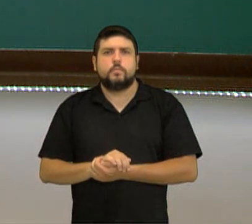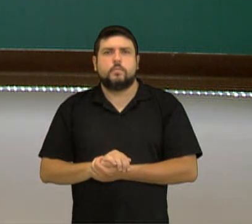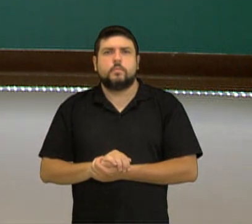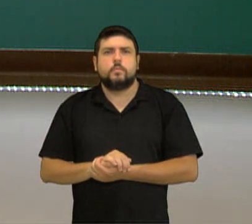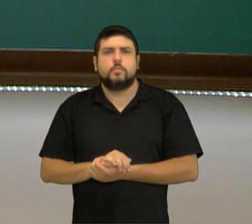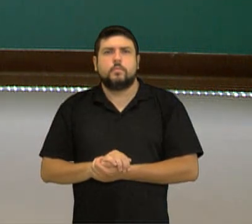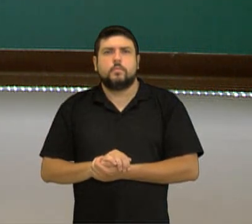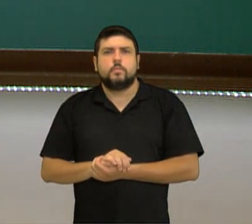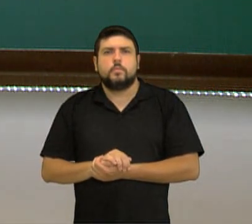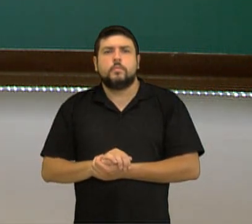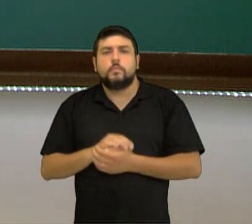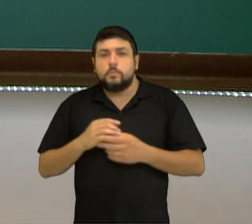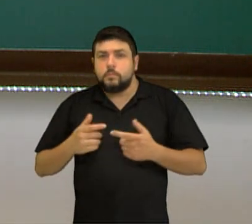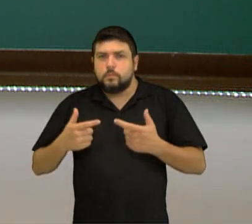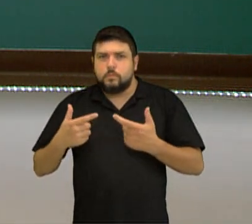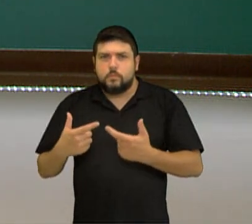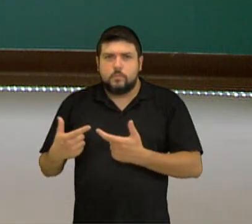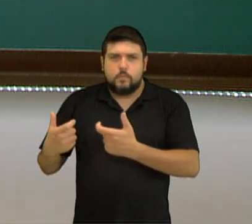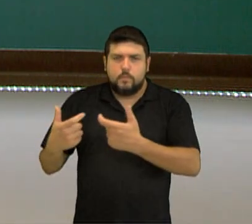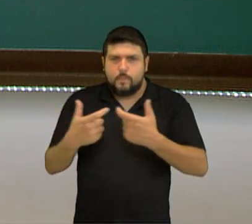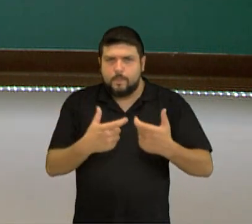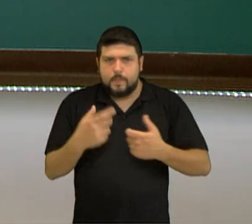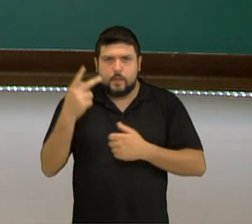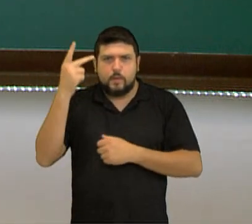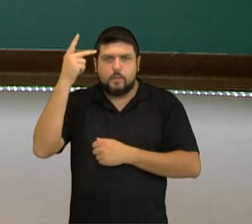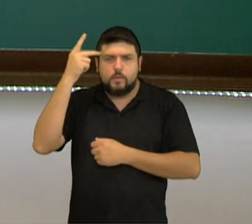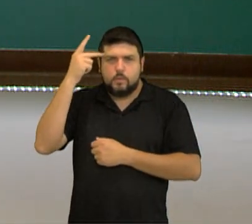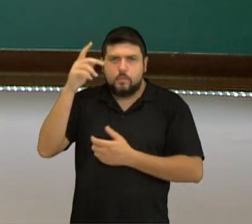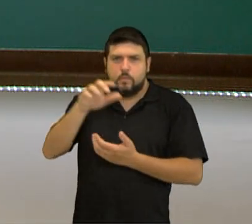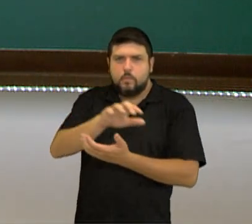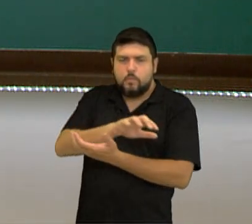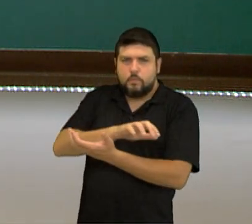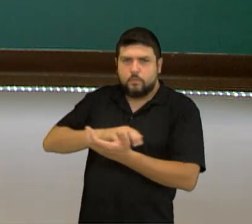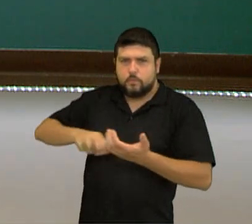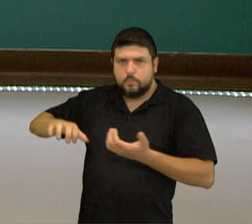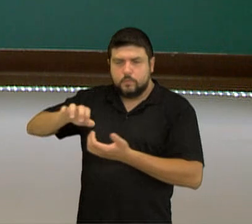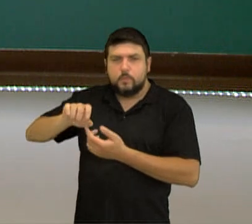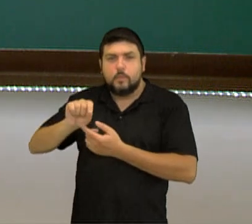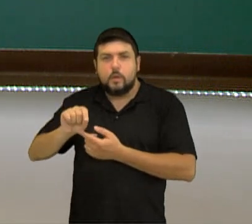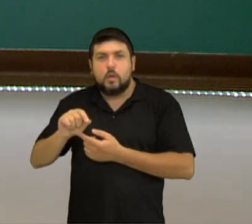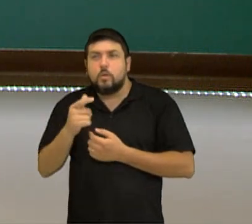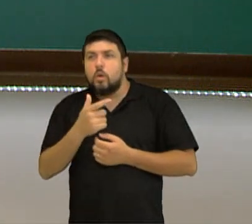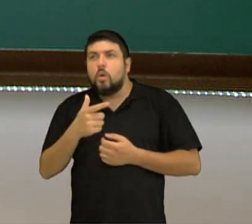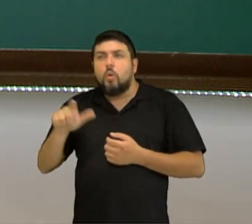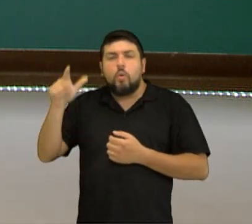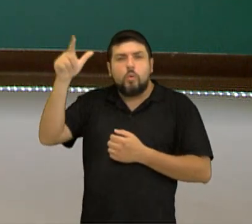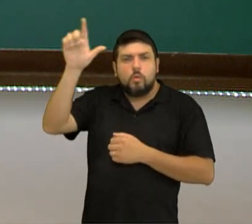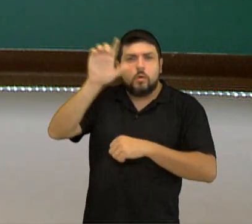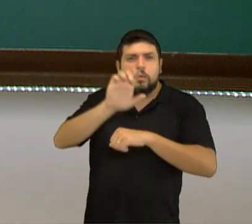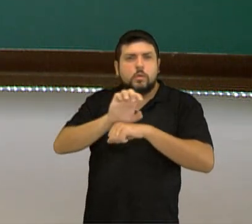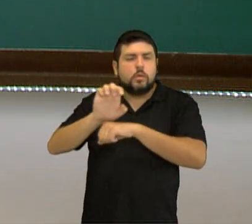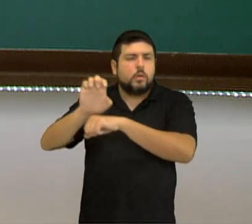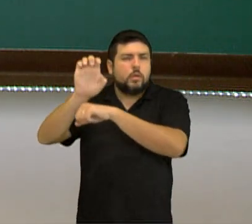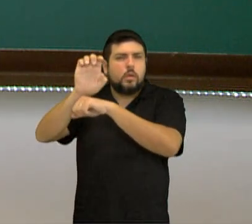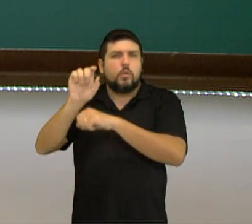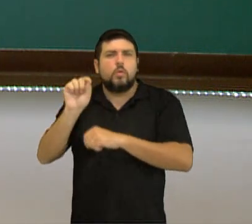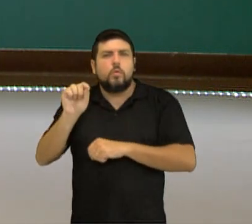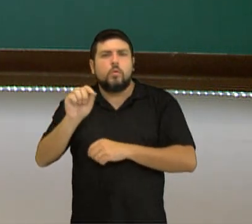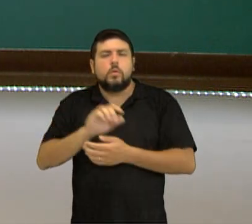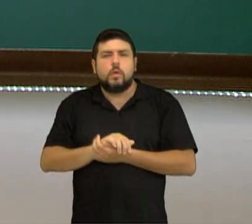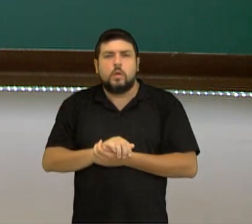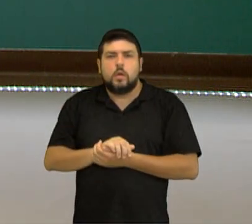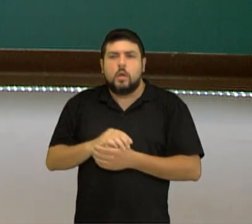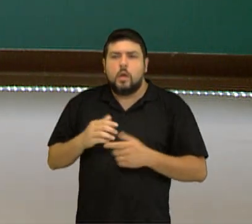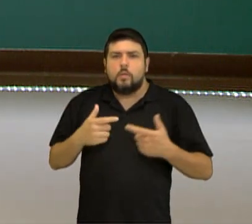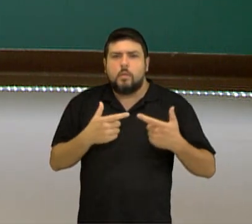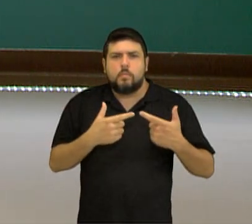Essa guerra, que em São Paulo era chamada de Revolução Constitucionalista, em outros estados do Brasil ganhou o nome de